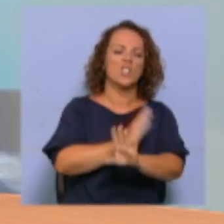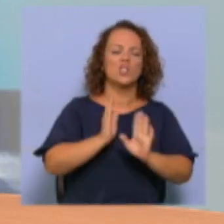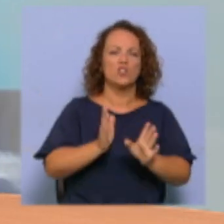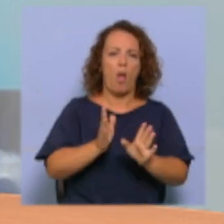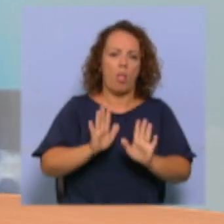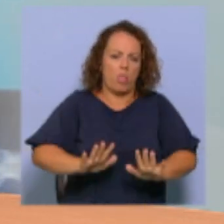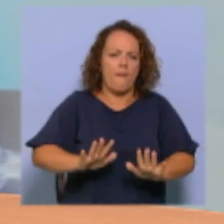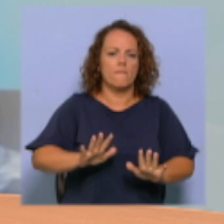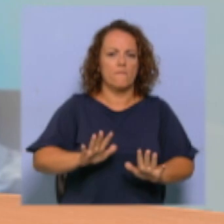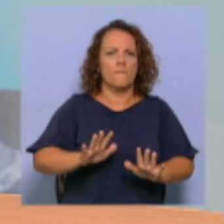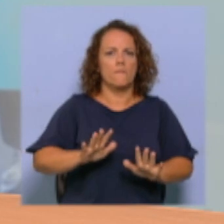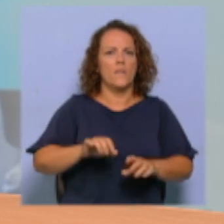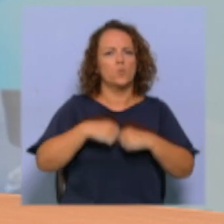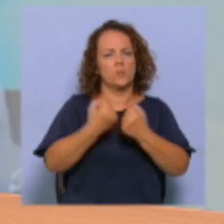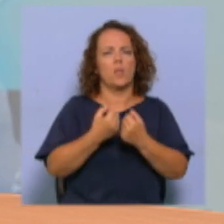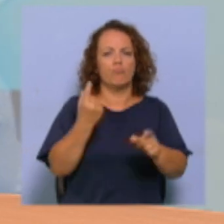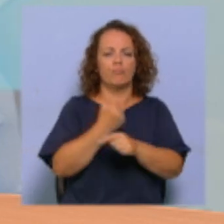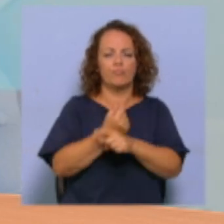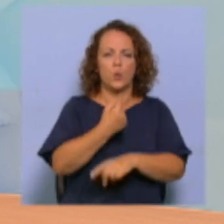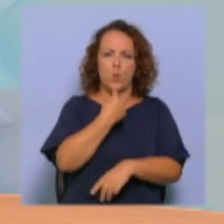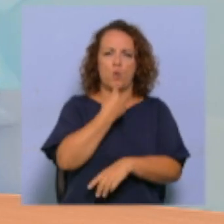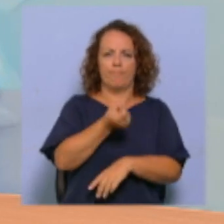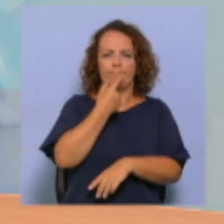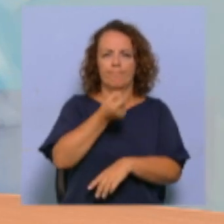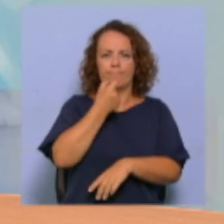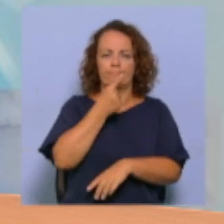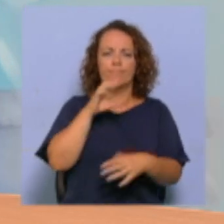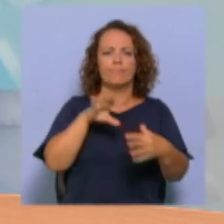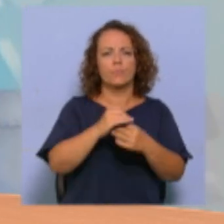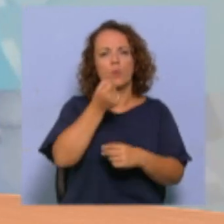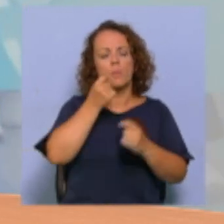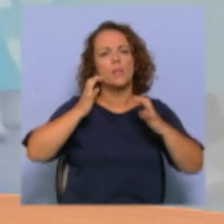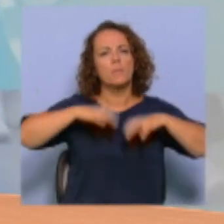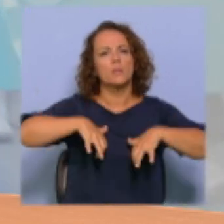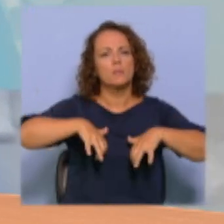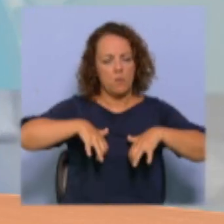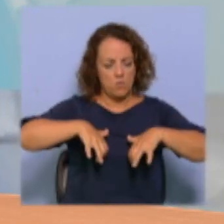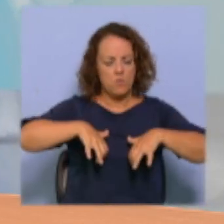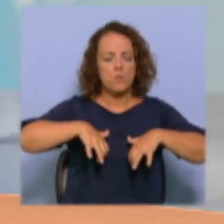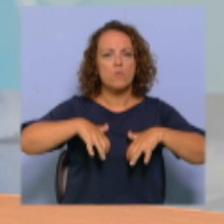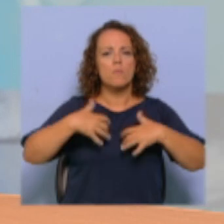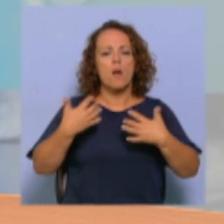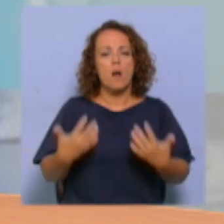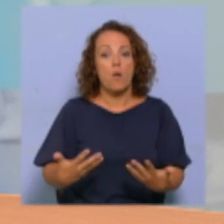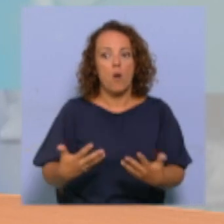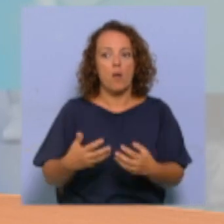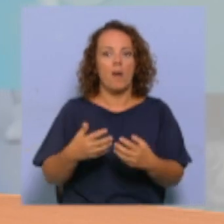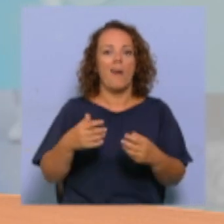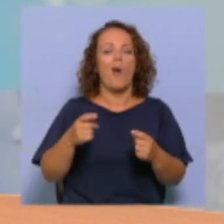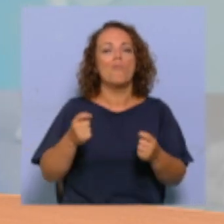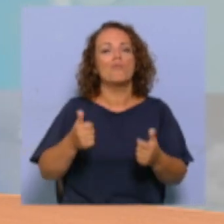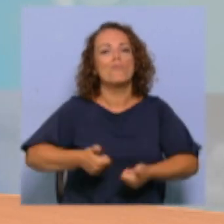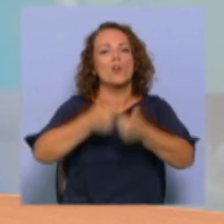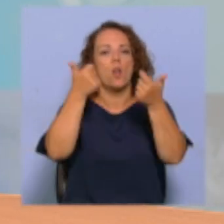muitos antidepressivos e isso não abrandou, pelo contrário, também com este estado de coisas. Há uma